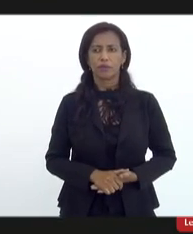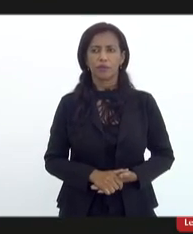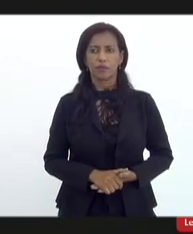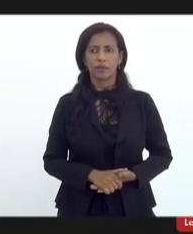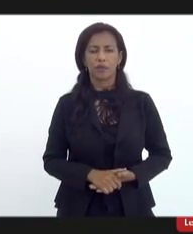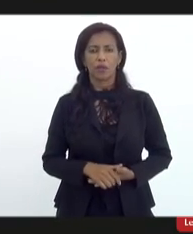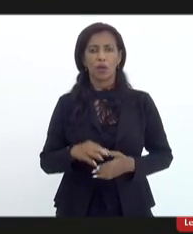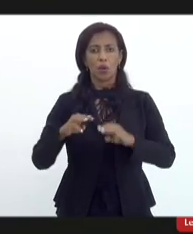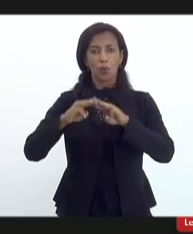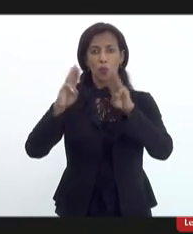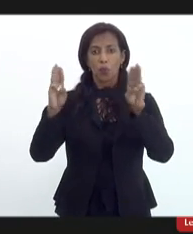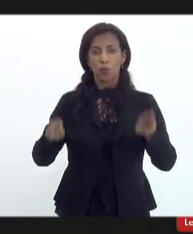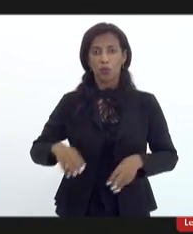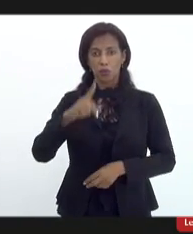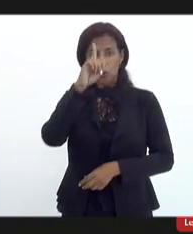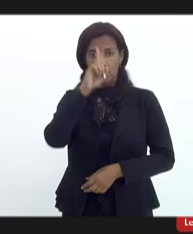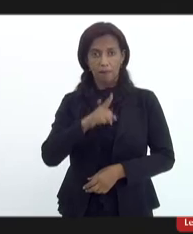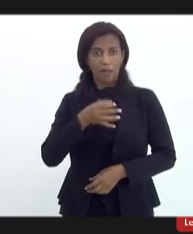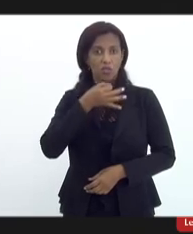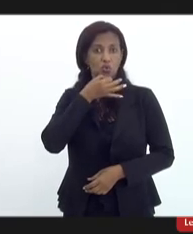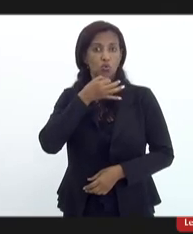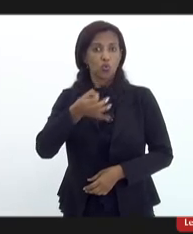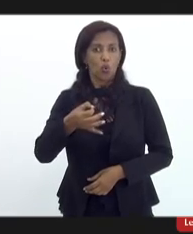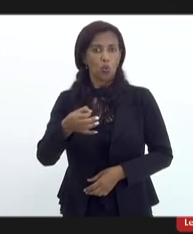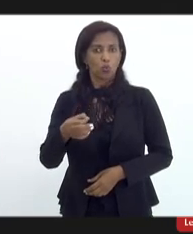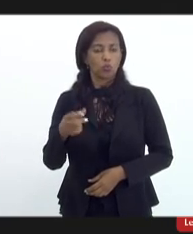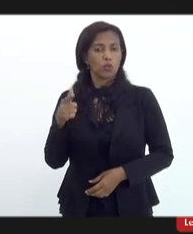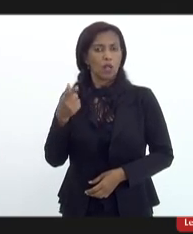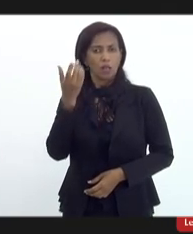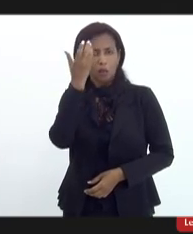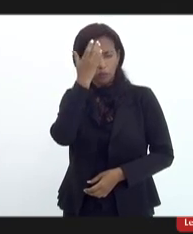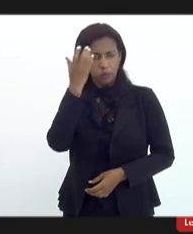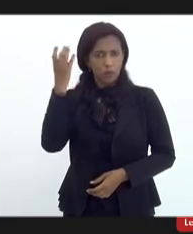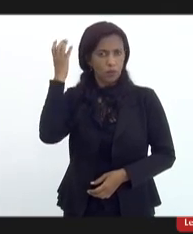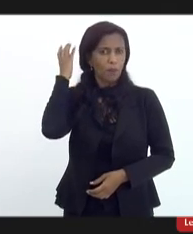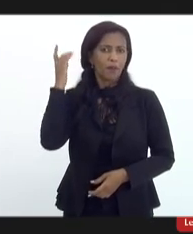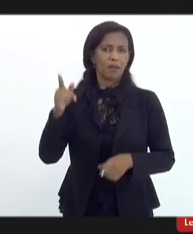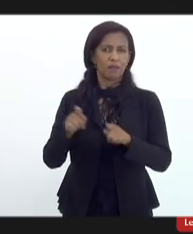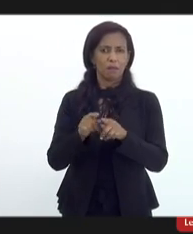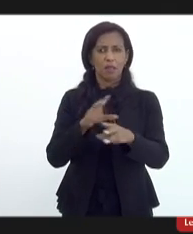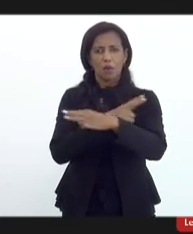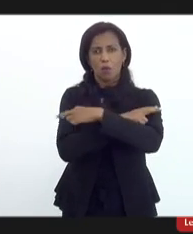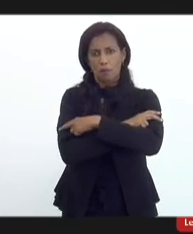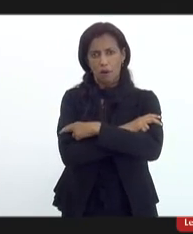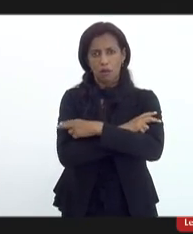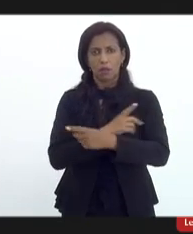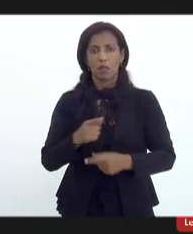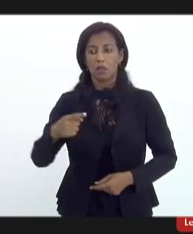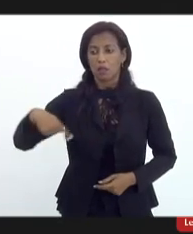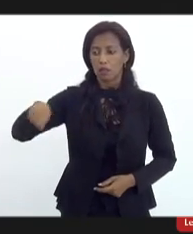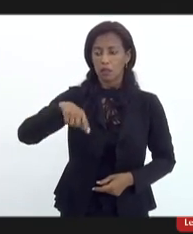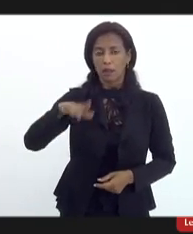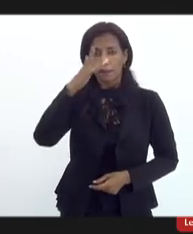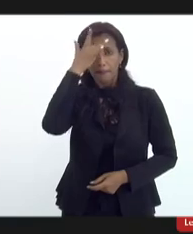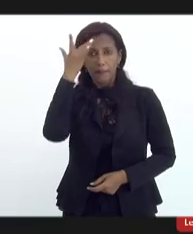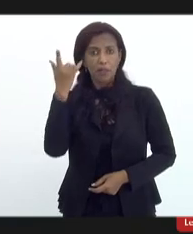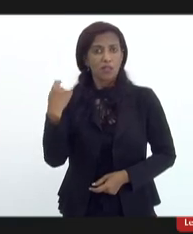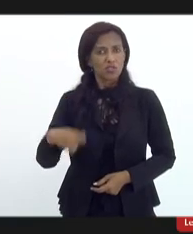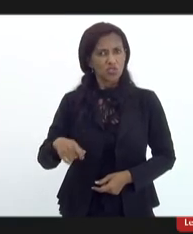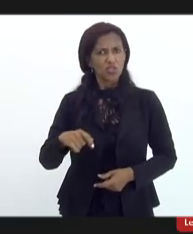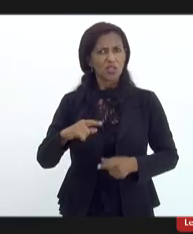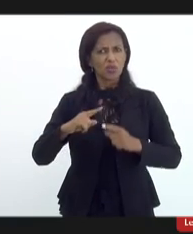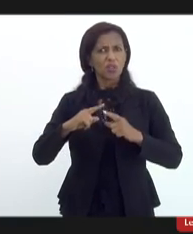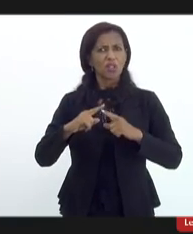do Museu da Imagem e de Som da Umbanda, né, que, na verdade, é do Candomblé também, que essas pessoas tinham que ter